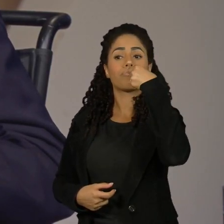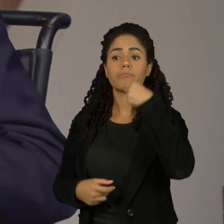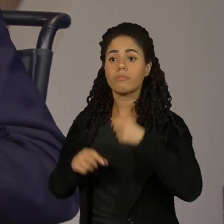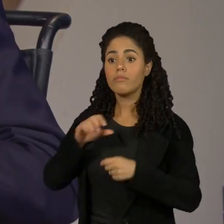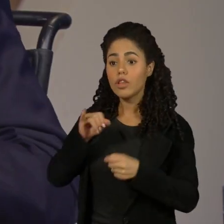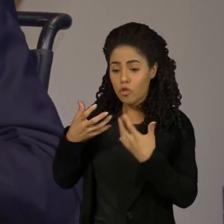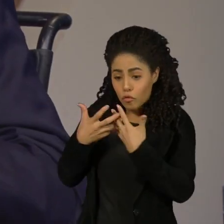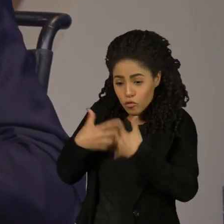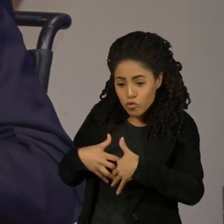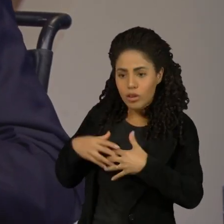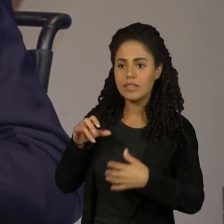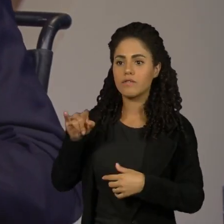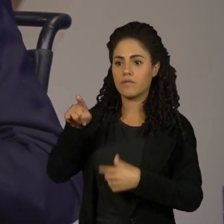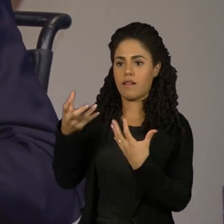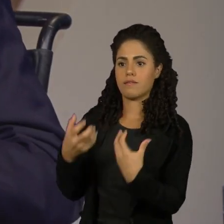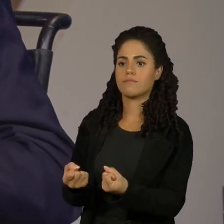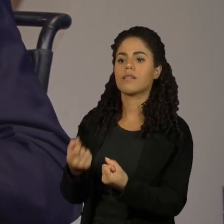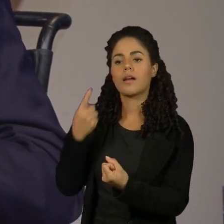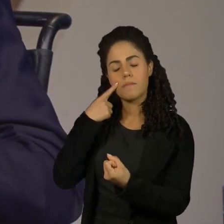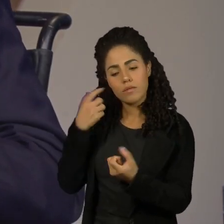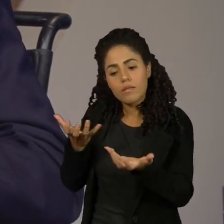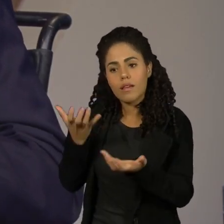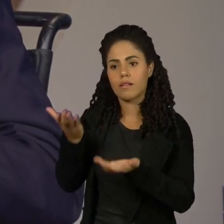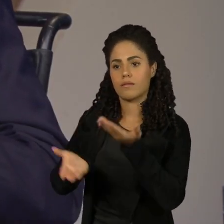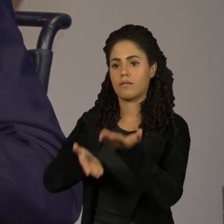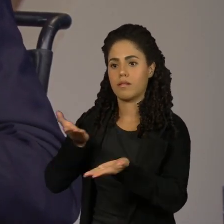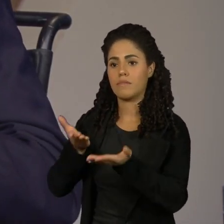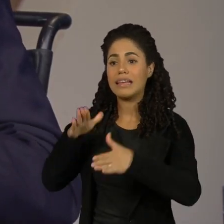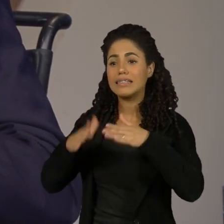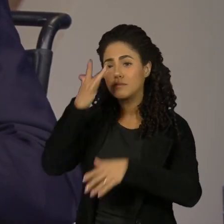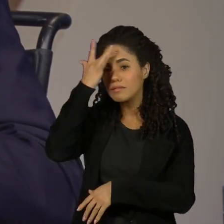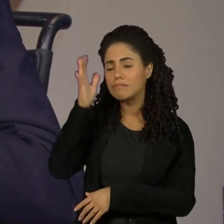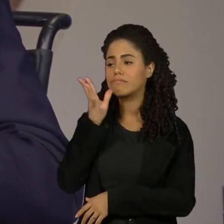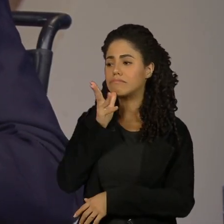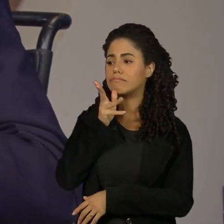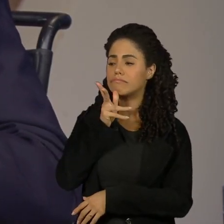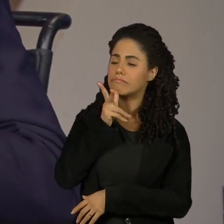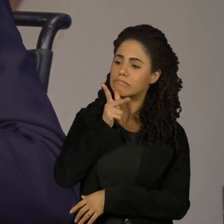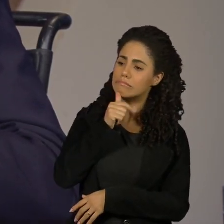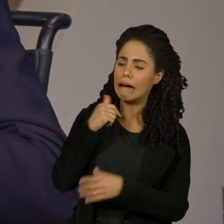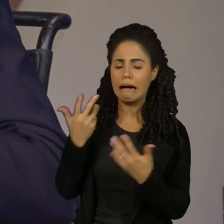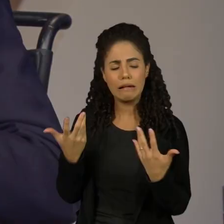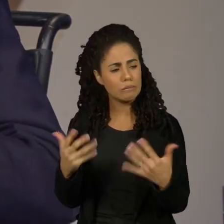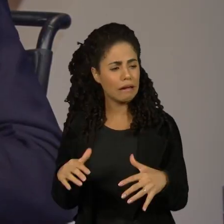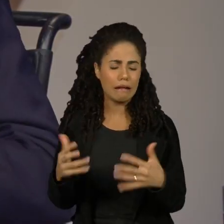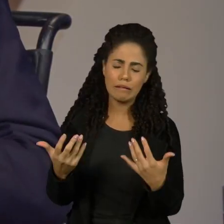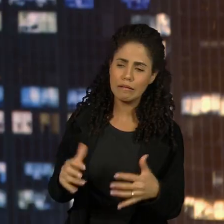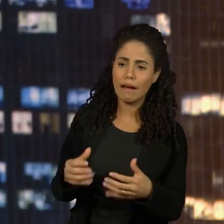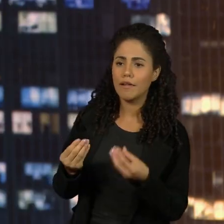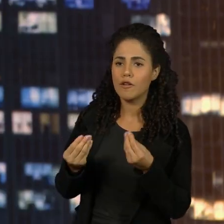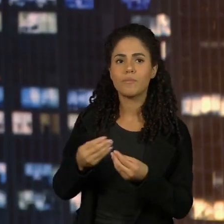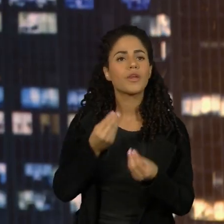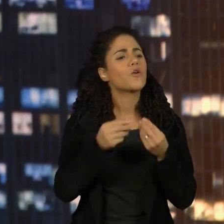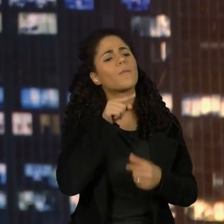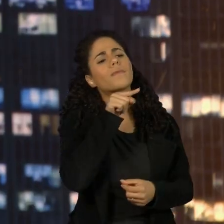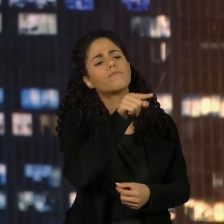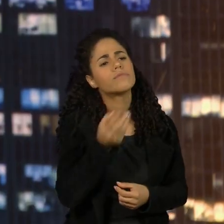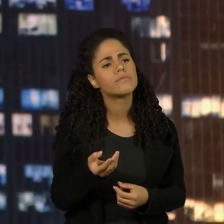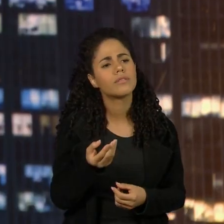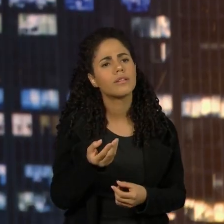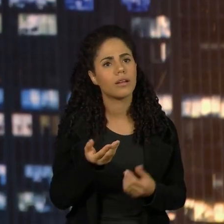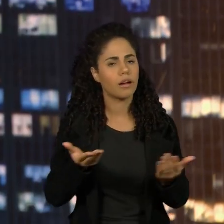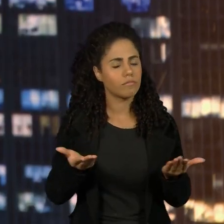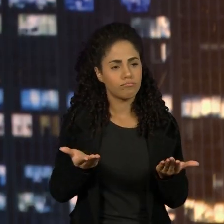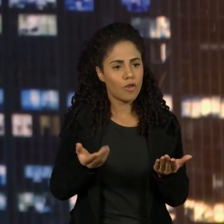funcionar se ele entrar nas pessoas. E as pessoas, às vezes, demoram para entender isso daí. né? Como é que foi para você, Beto? Para